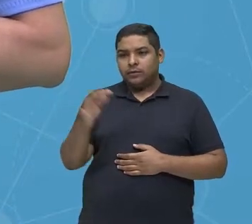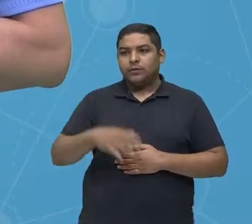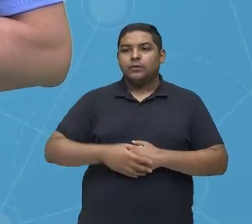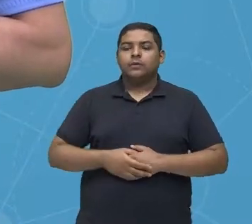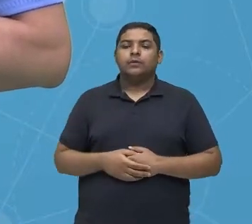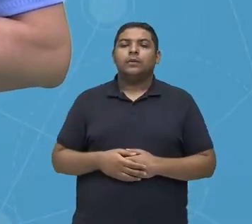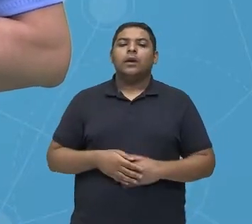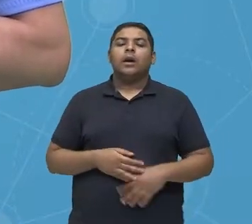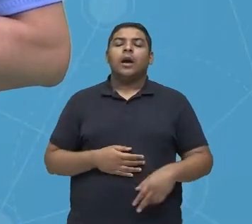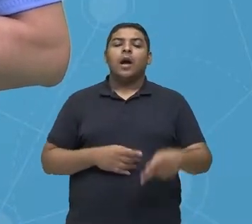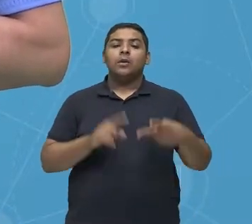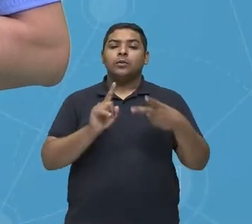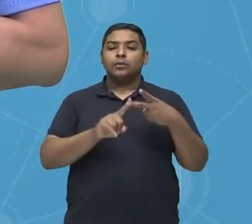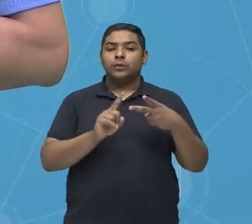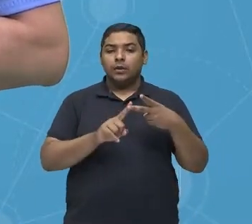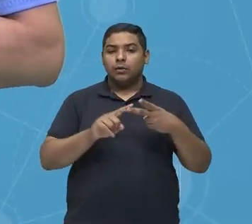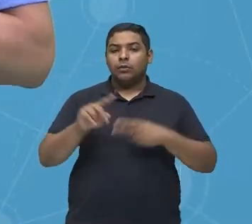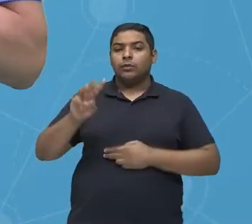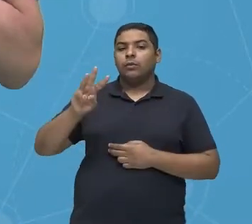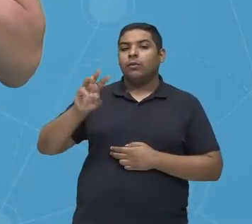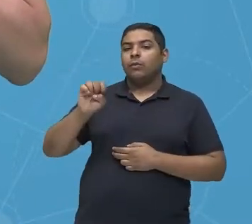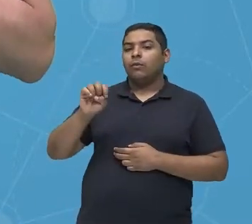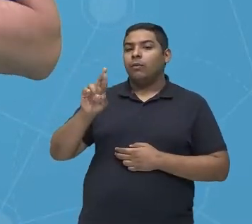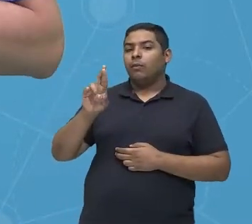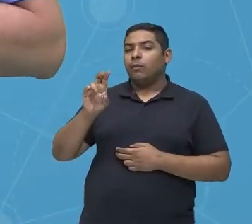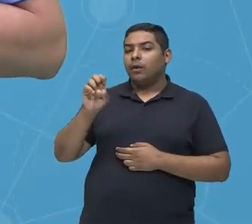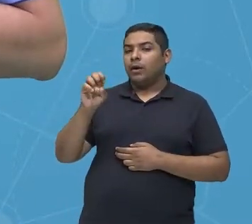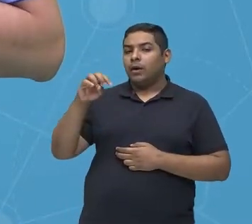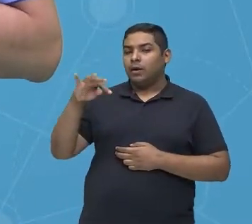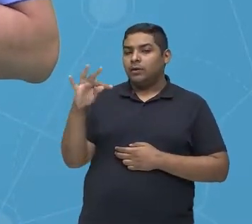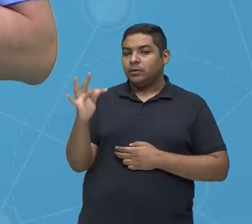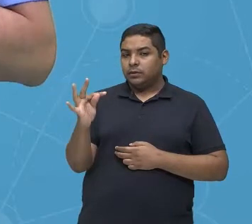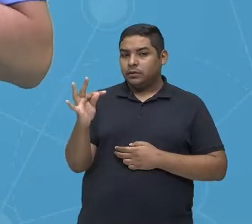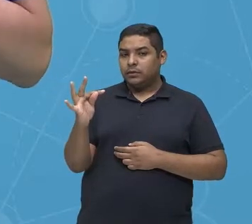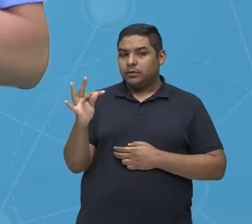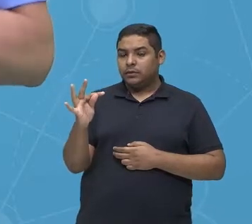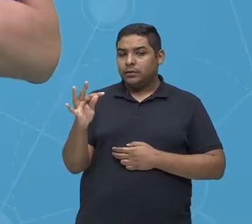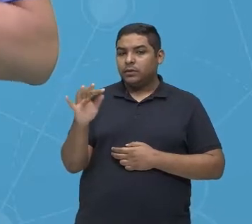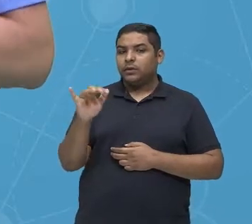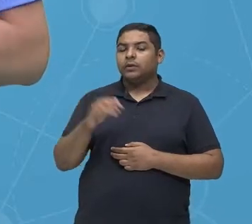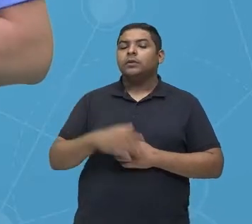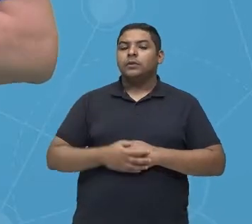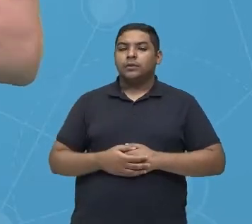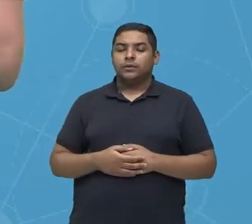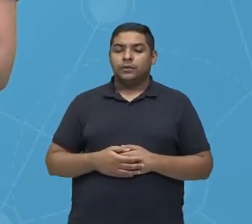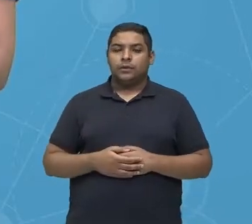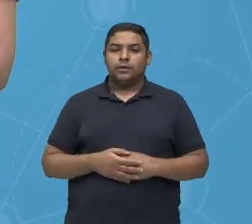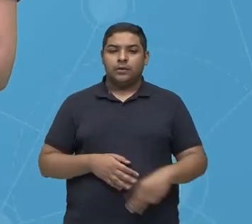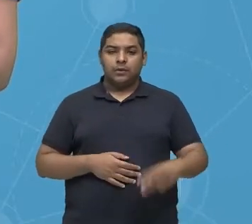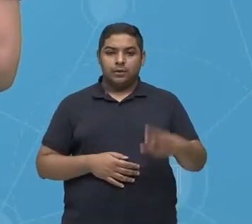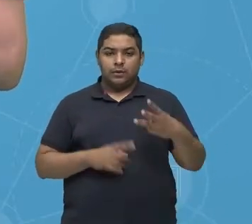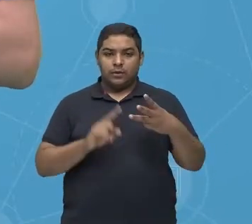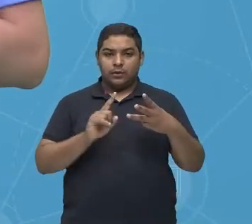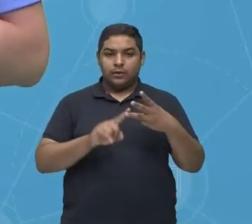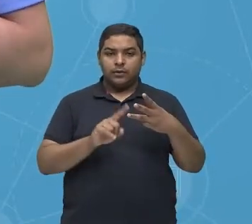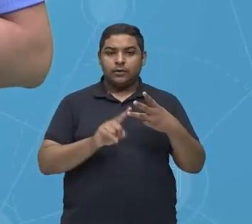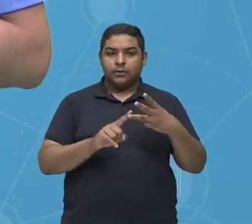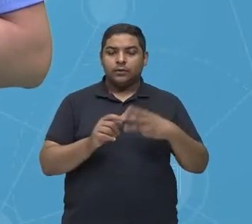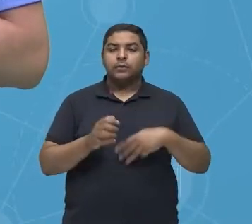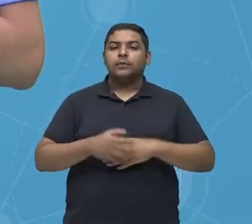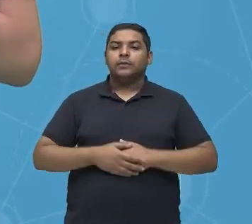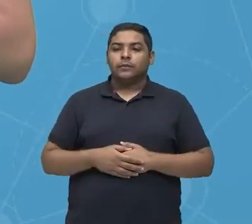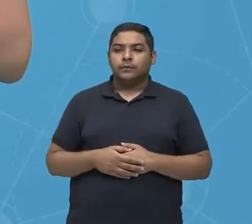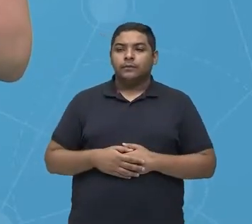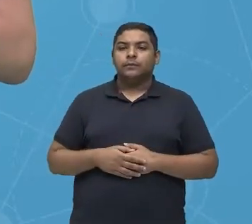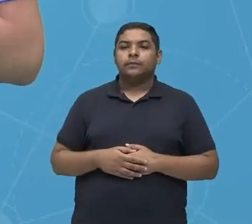todos eles were, ok? Então, quando o sujeito estiver no plural, o were deve ser